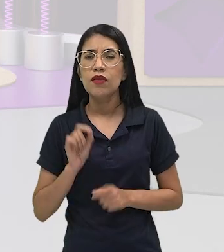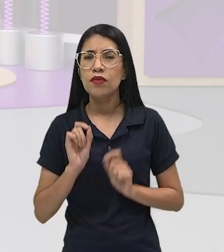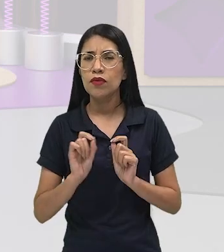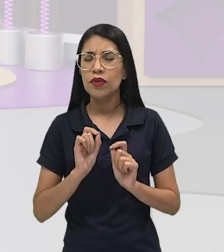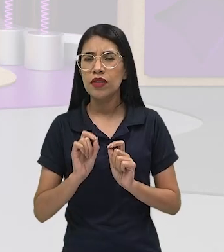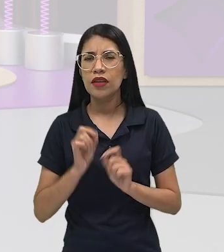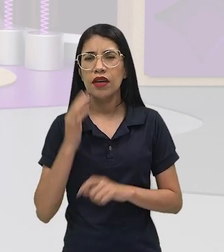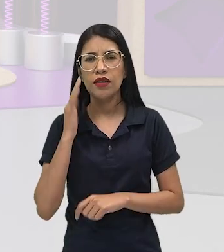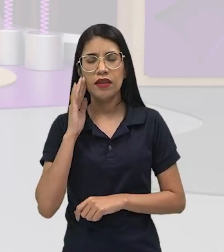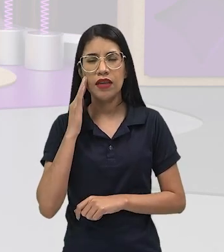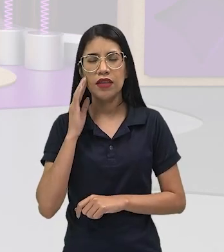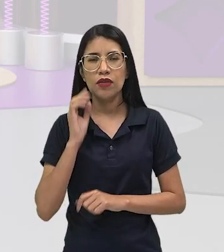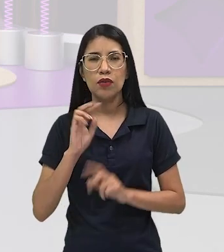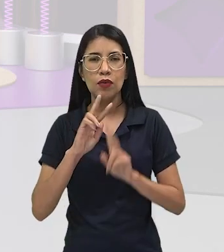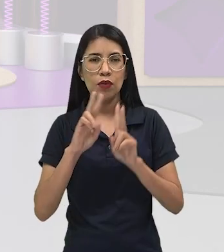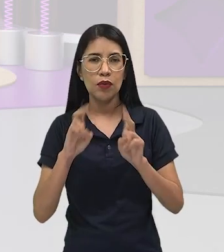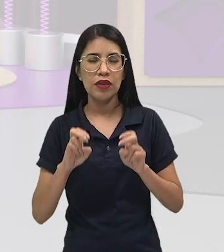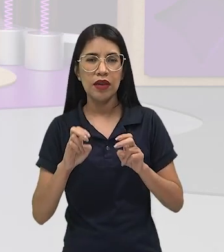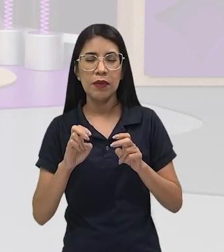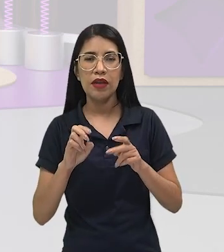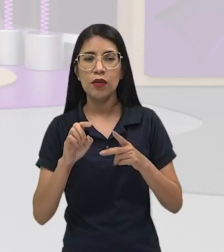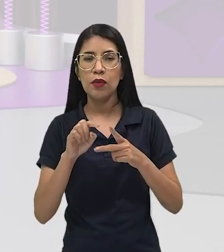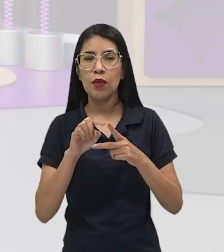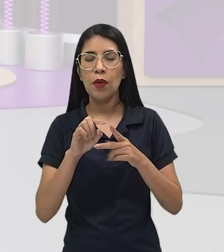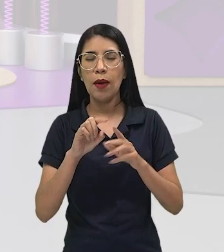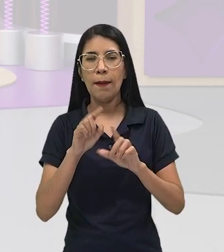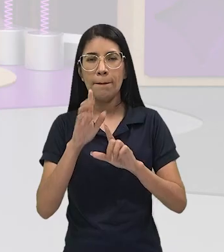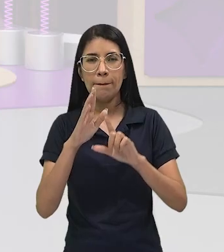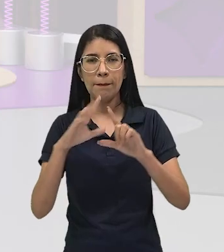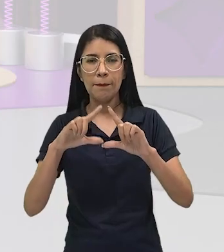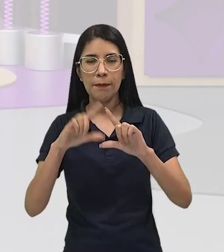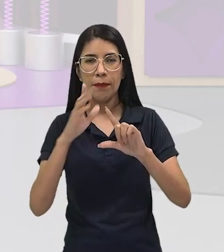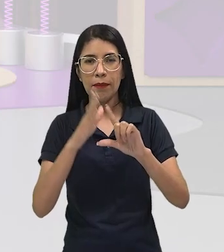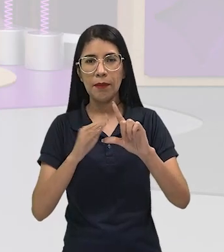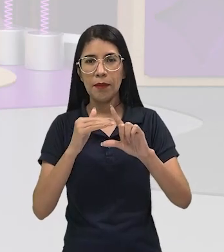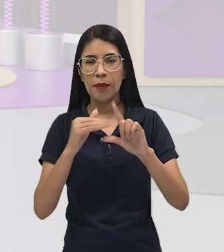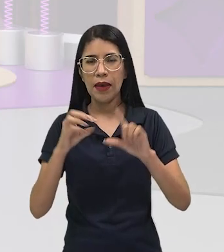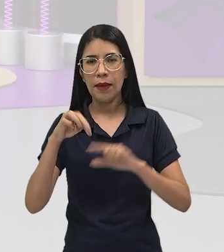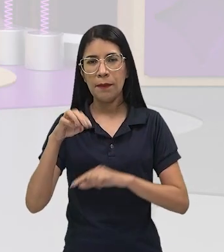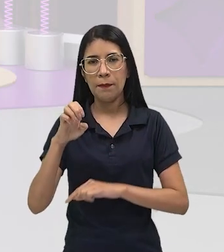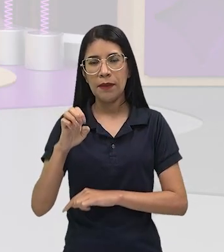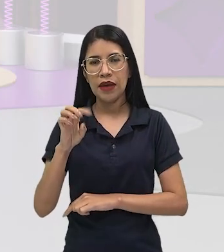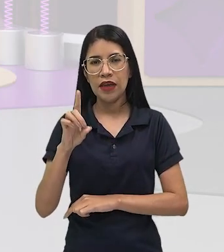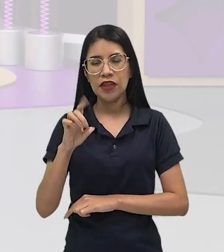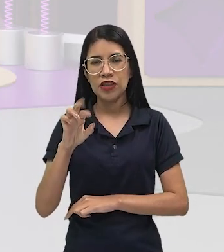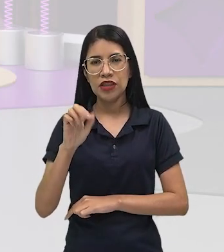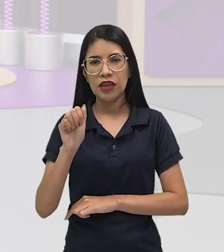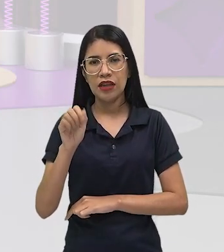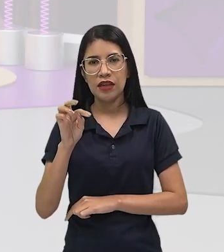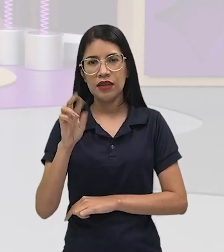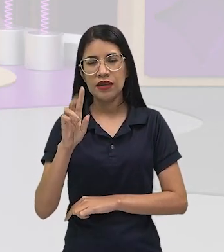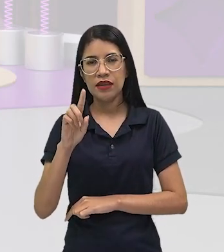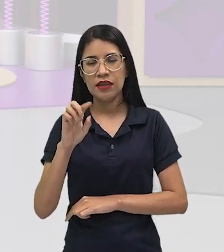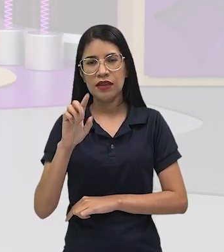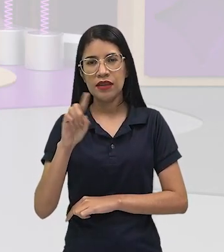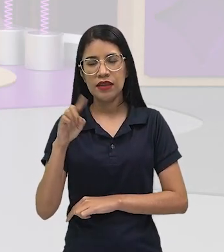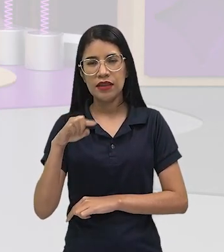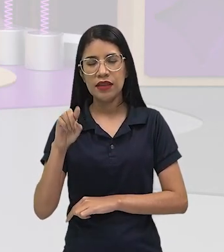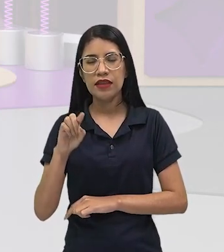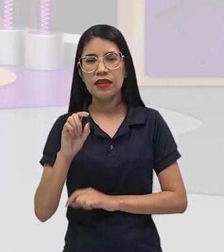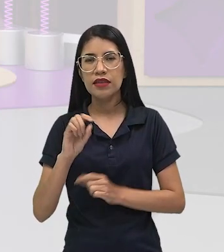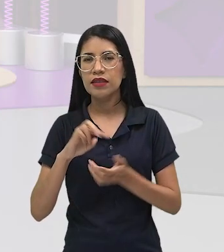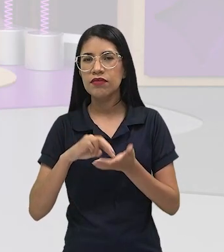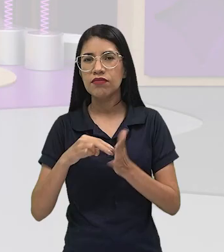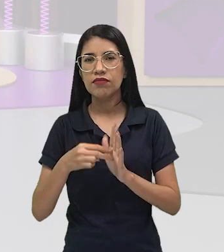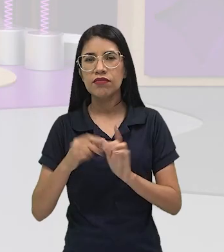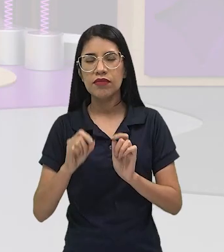falamos de mediatriz de um segmento? Você sabe o que é uma mediatriz? E a bissetriz de um ângulo? Você sabe o que é